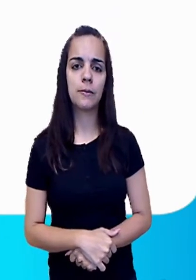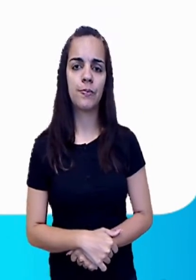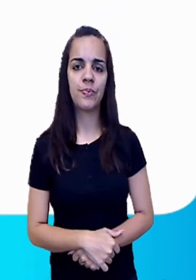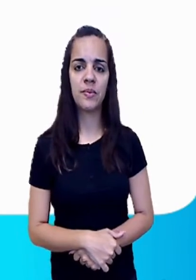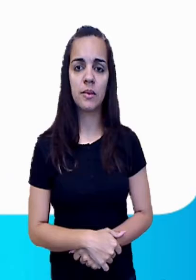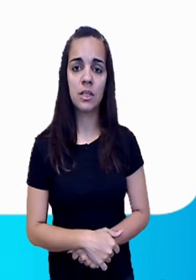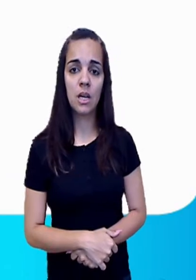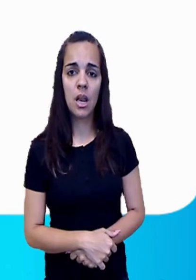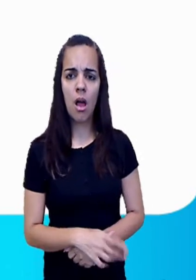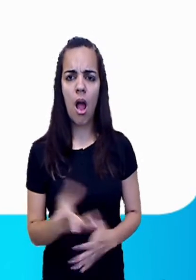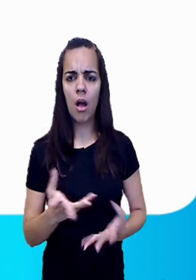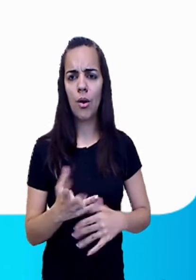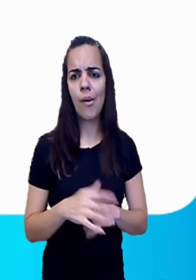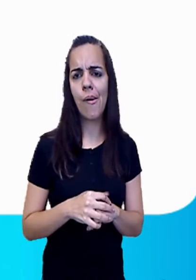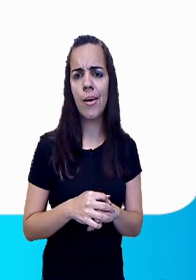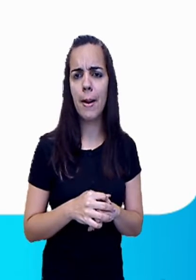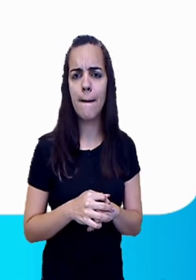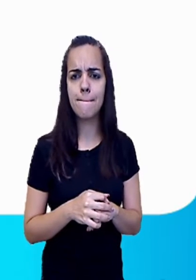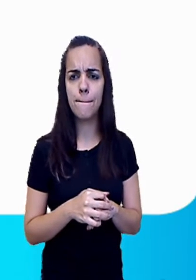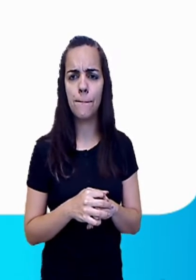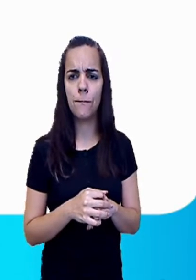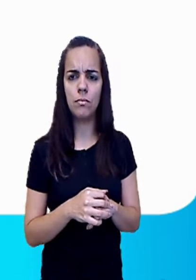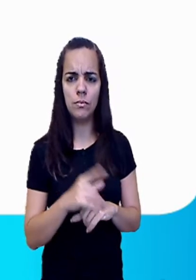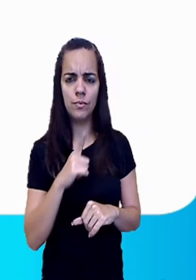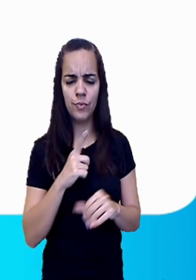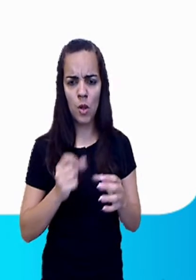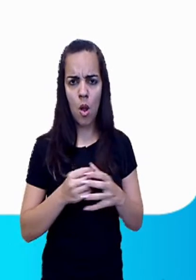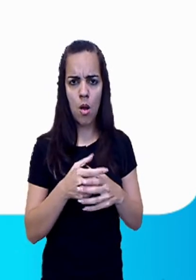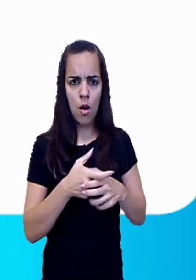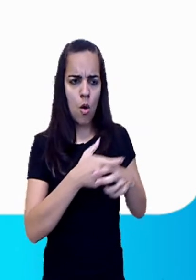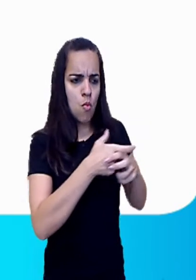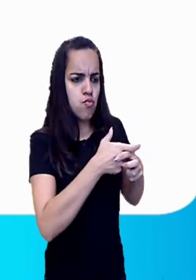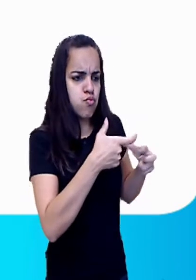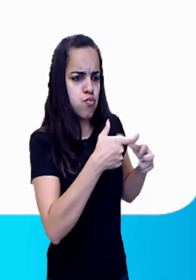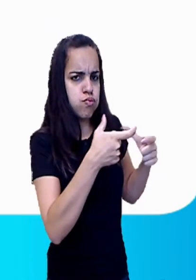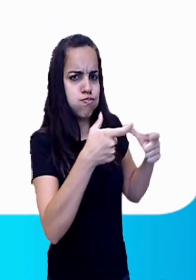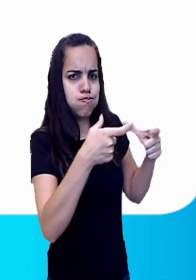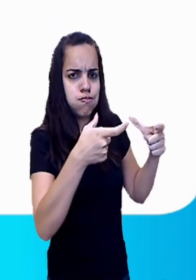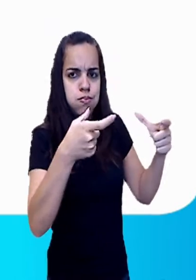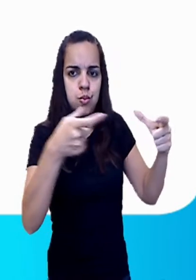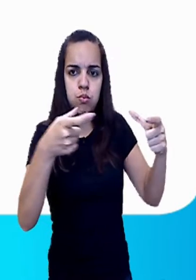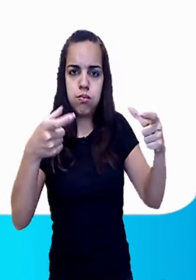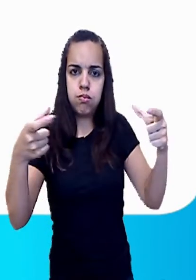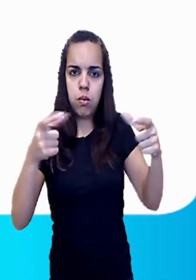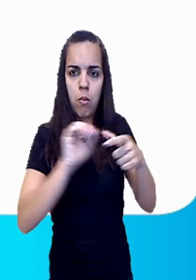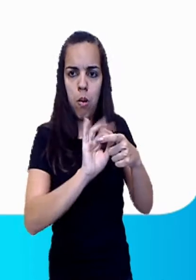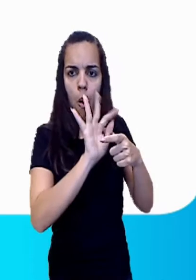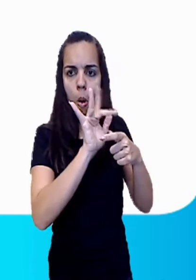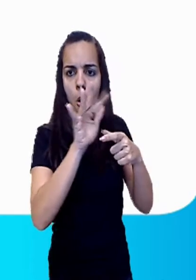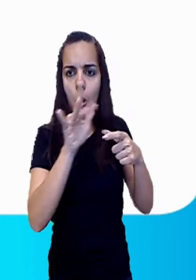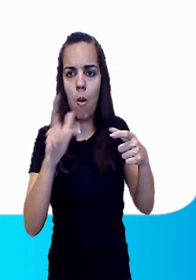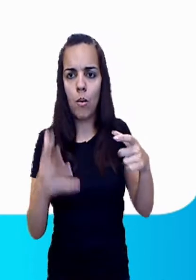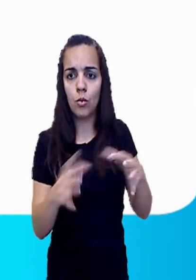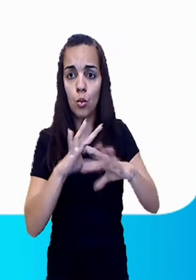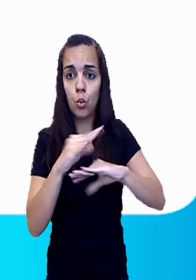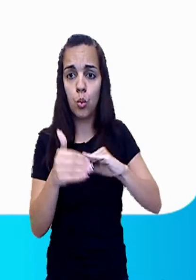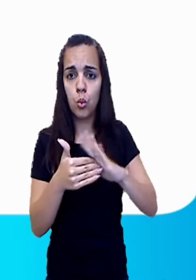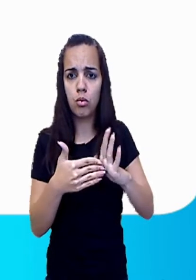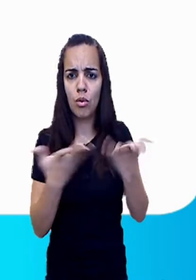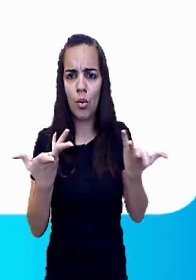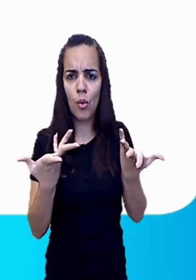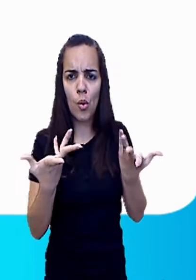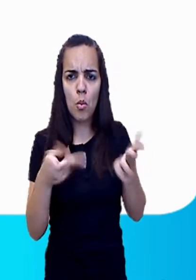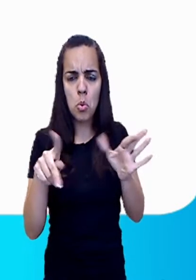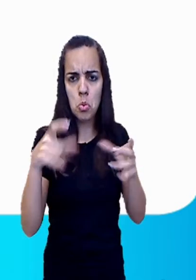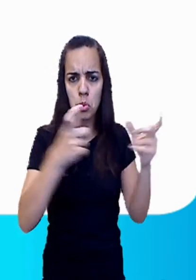proliferação de processos erosivos. O que é erosão? Quando o solo ele não tem uma cobertura vegetal,